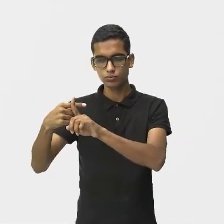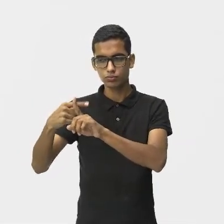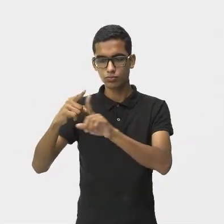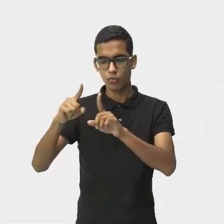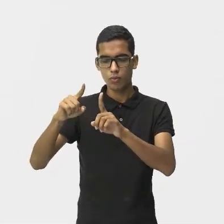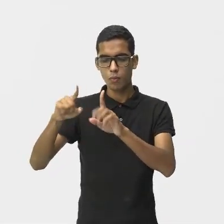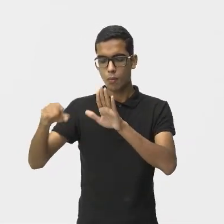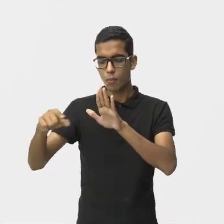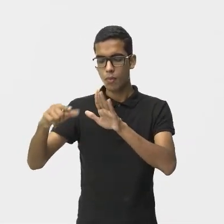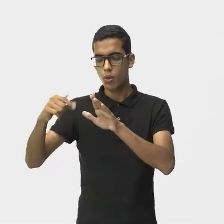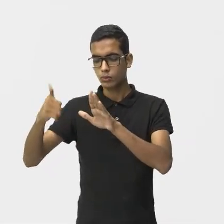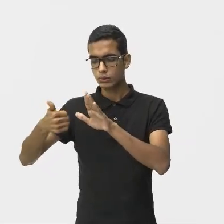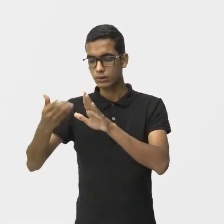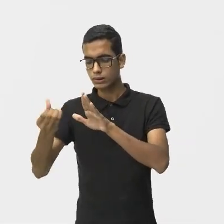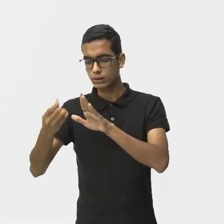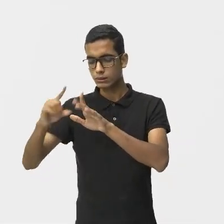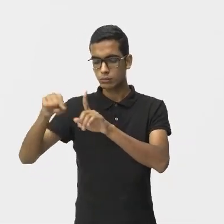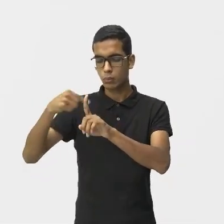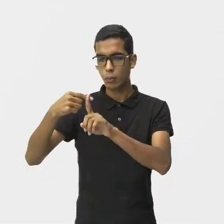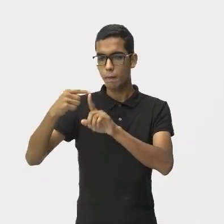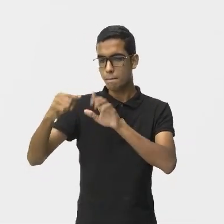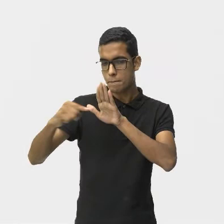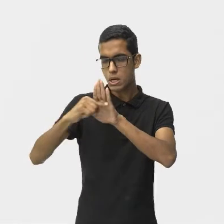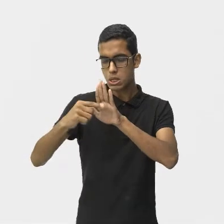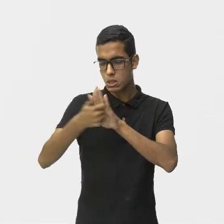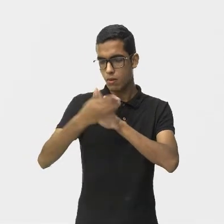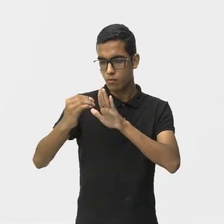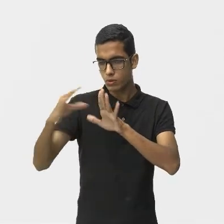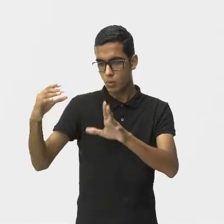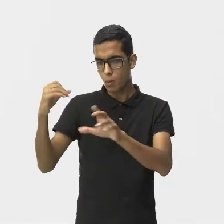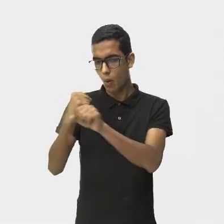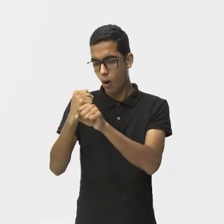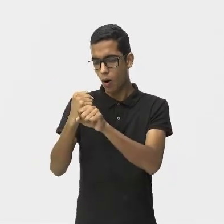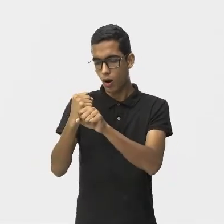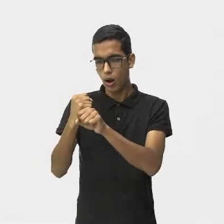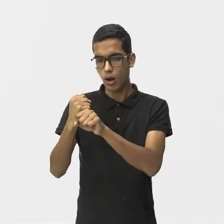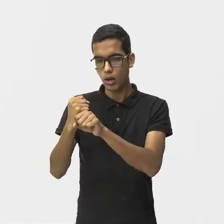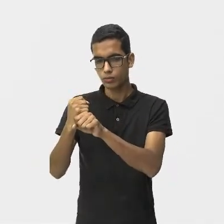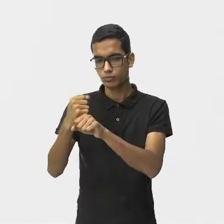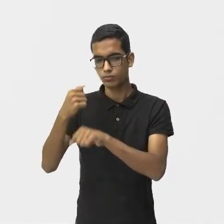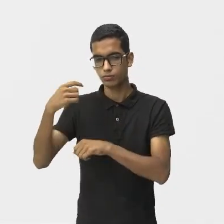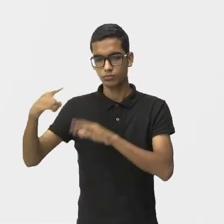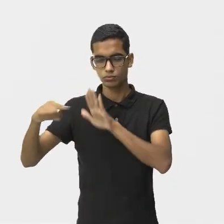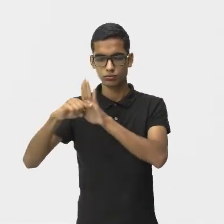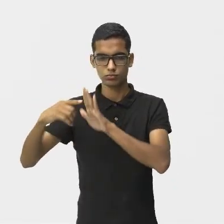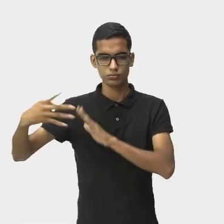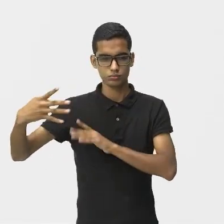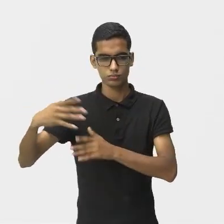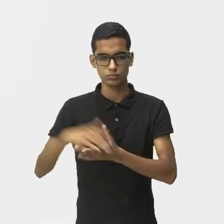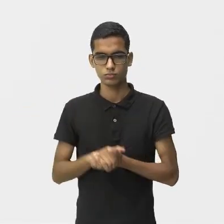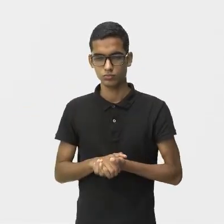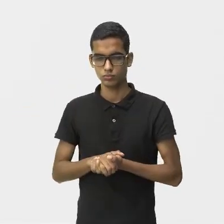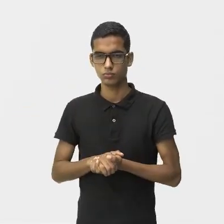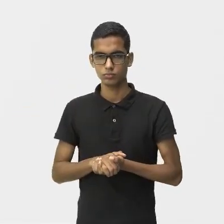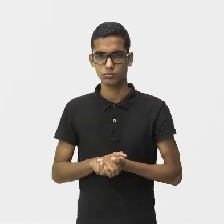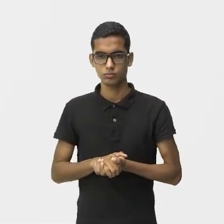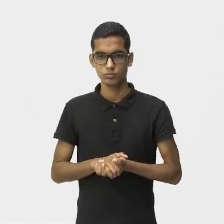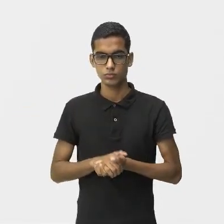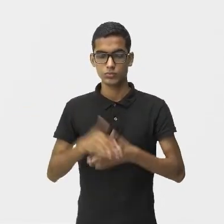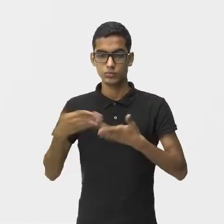é menor do que 0. Se o delta é menor do que 0, meus amigos, eu não vou